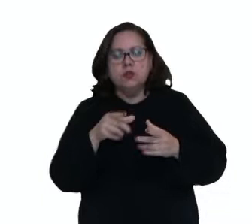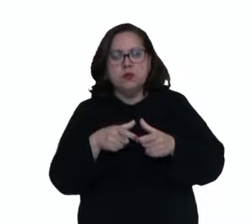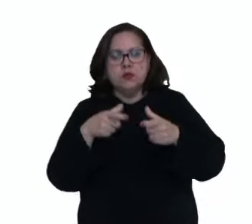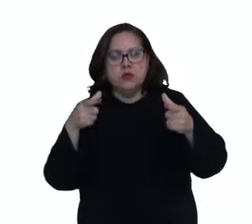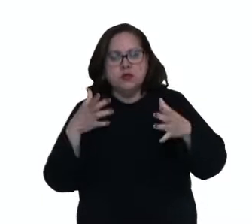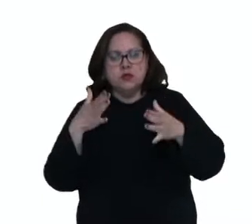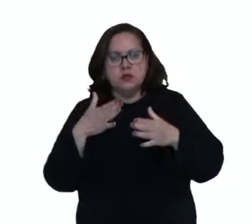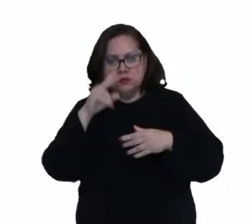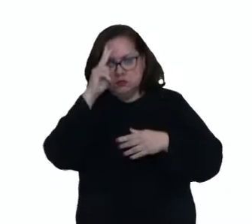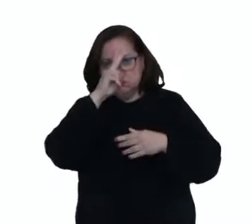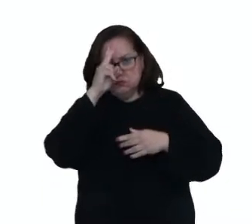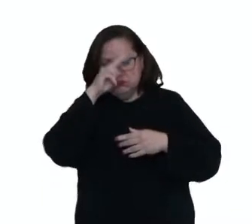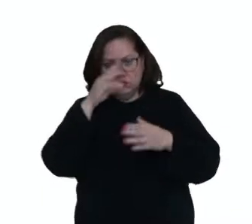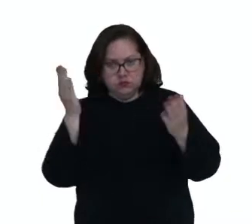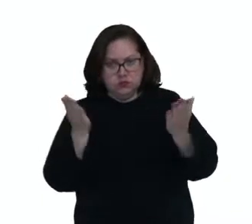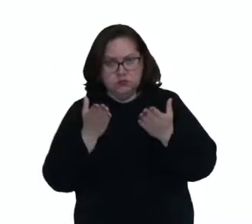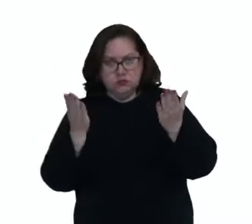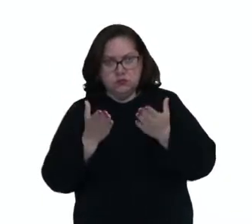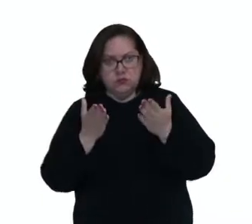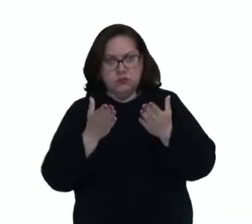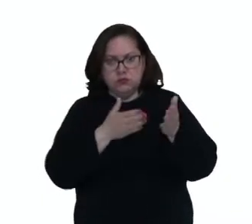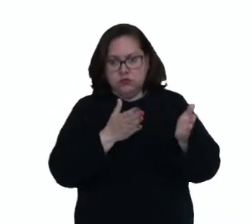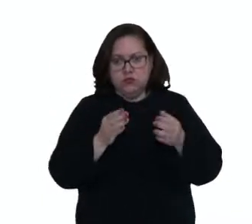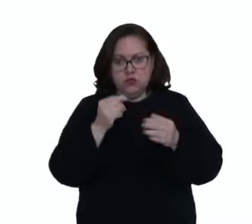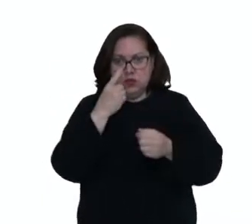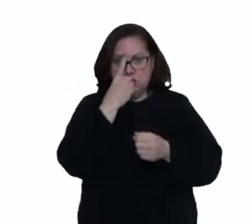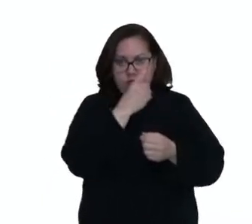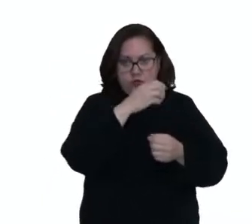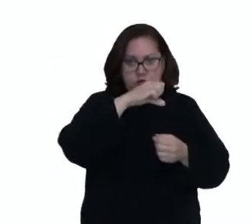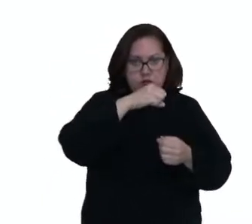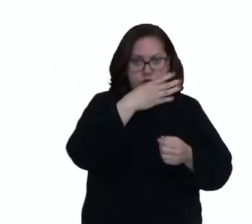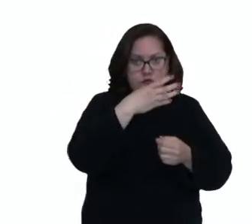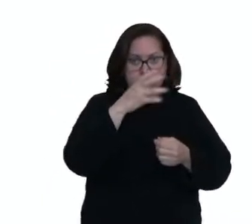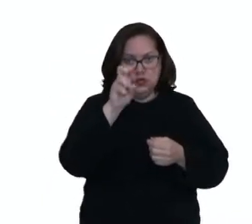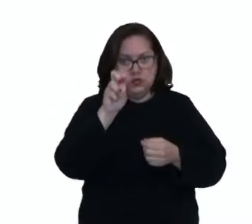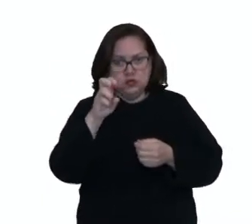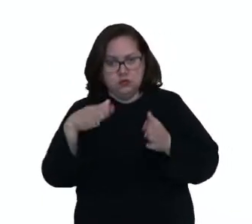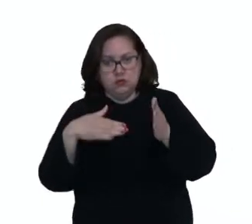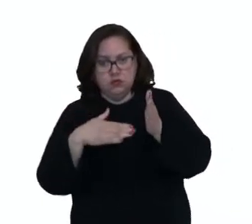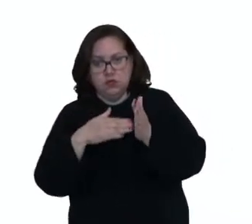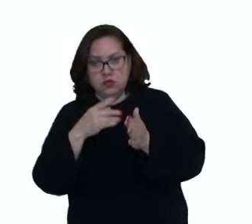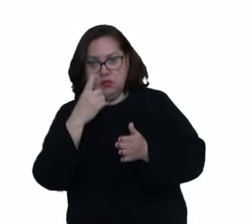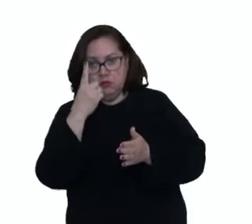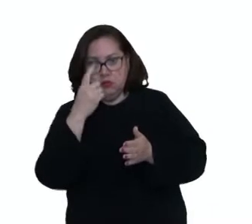maioria dos historiadores atuais, entre os anos de 1945 e